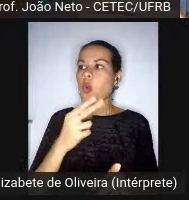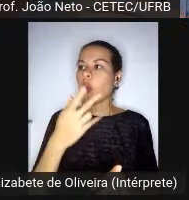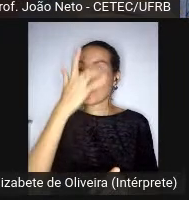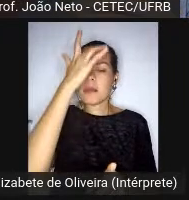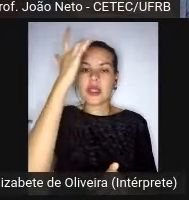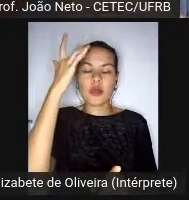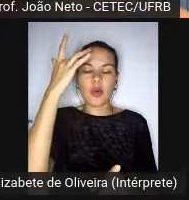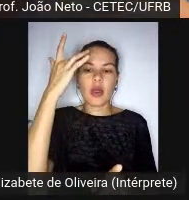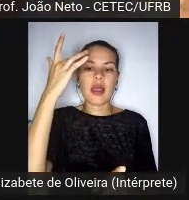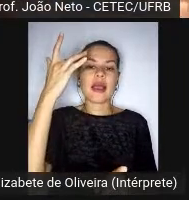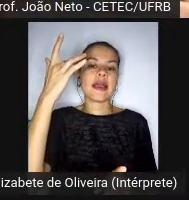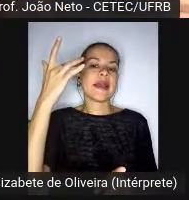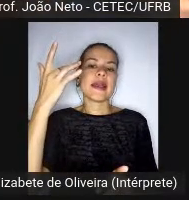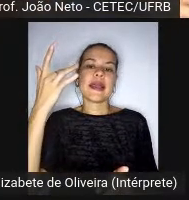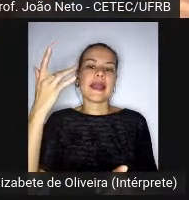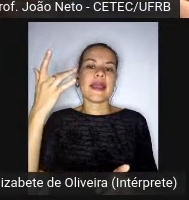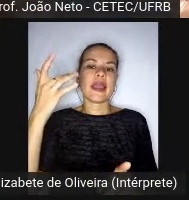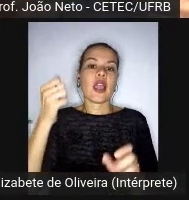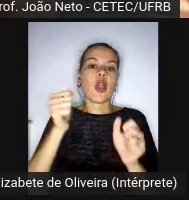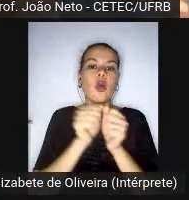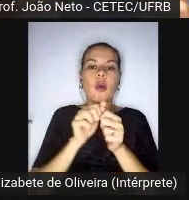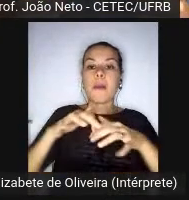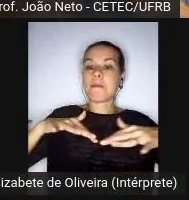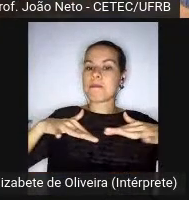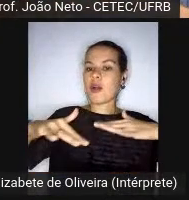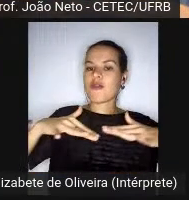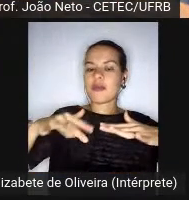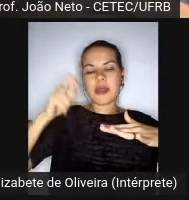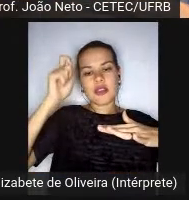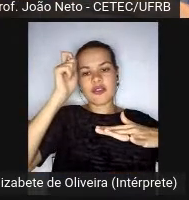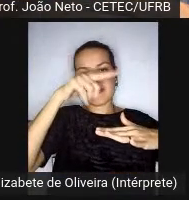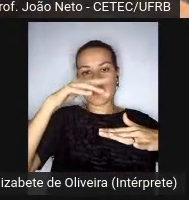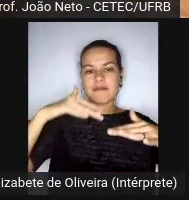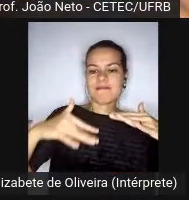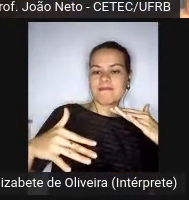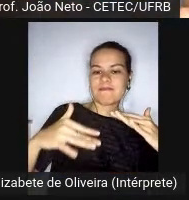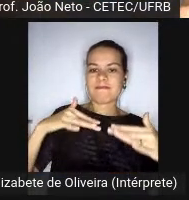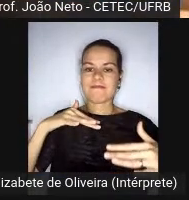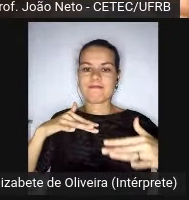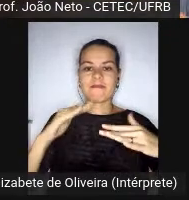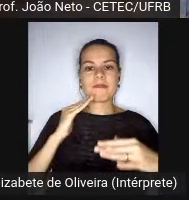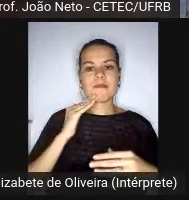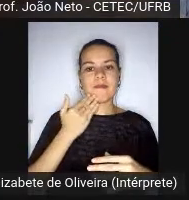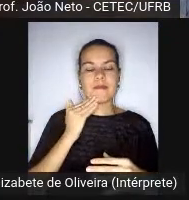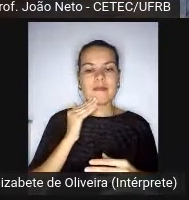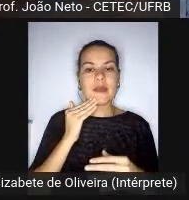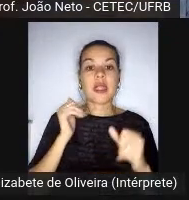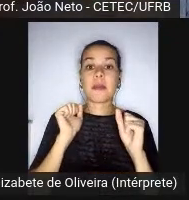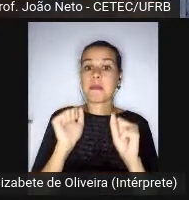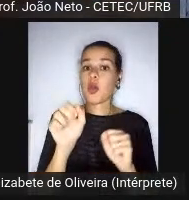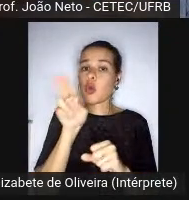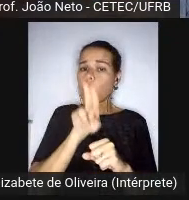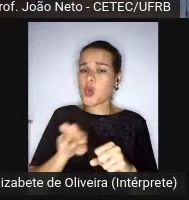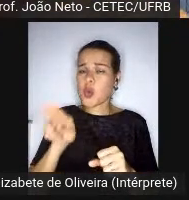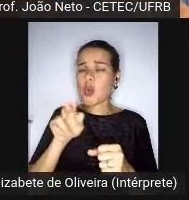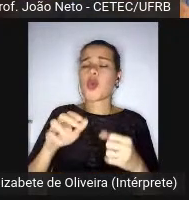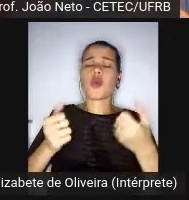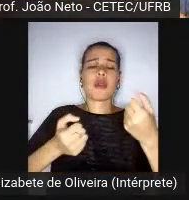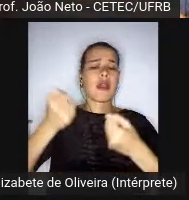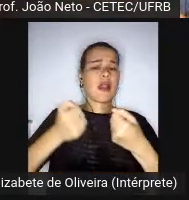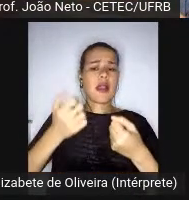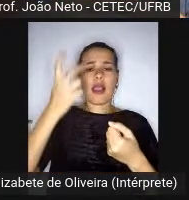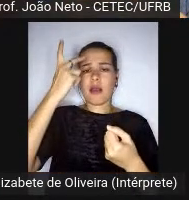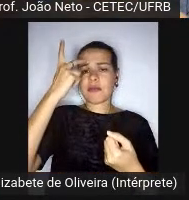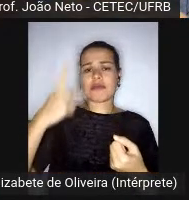com dificuldade de movimento né nas mãos a elas poderiam utilizar esses carros autônomos tranquilamente